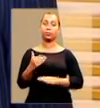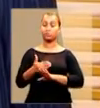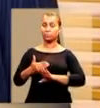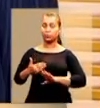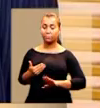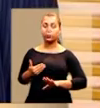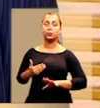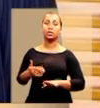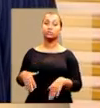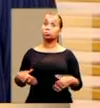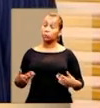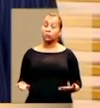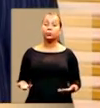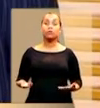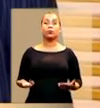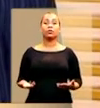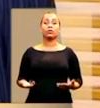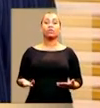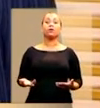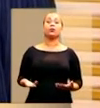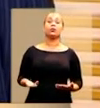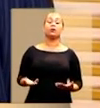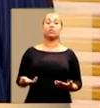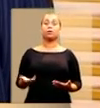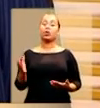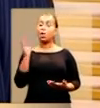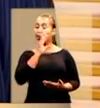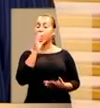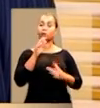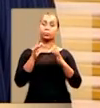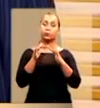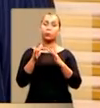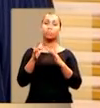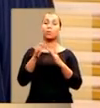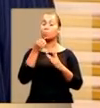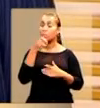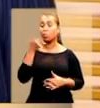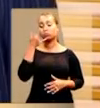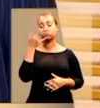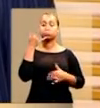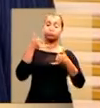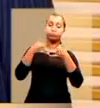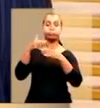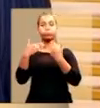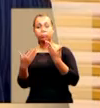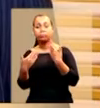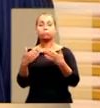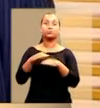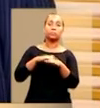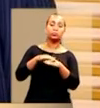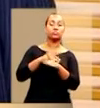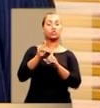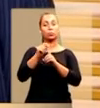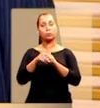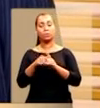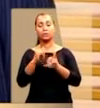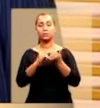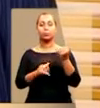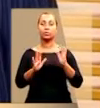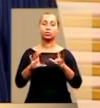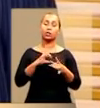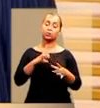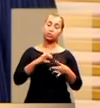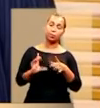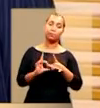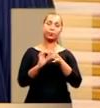O SESC tinha se afastado e, felizmente, os contatos foram logo do início foram bons e já se resolveu em 1 mês e